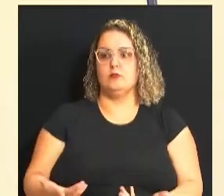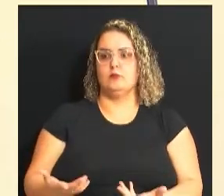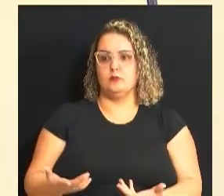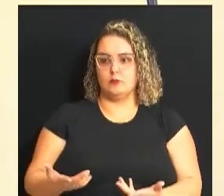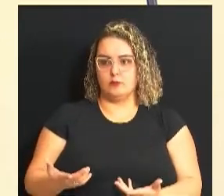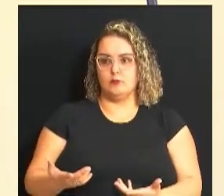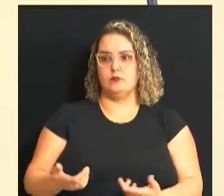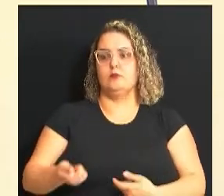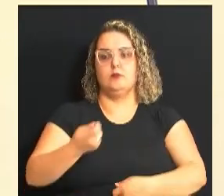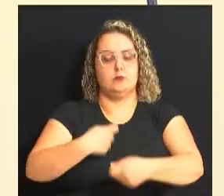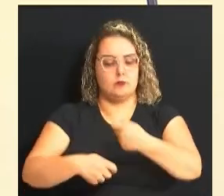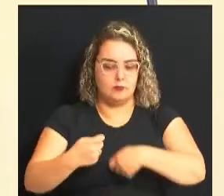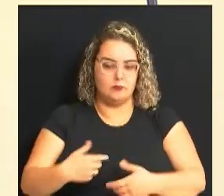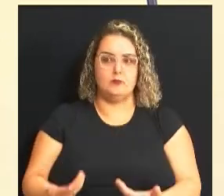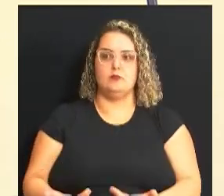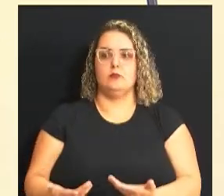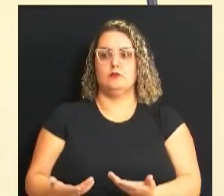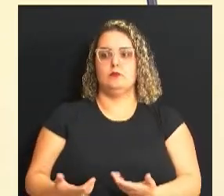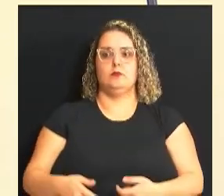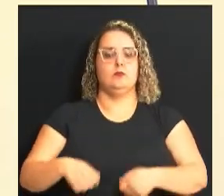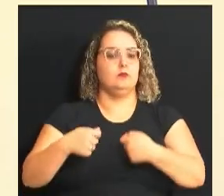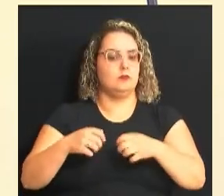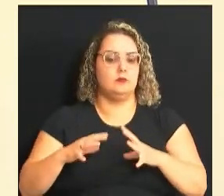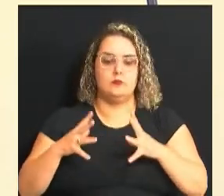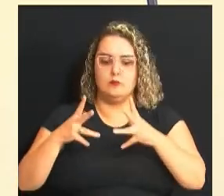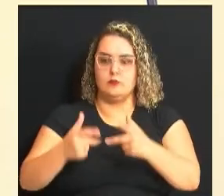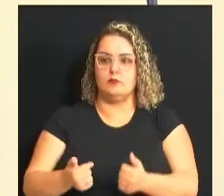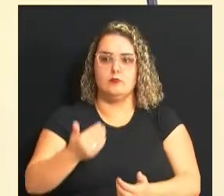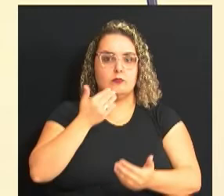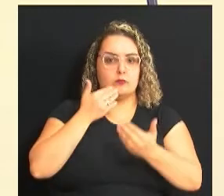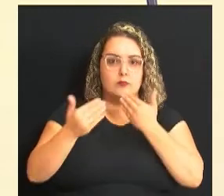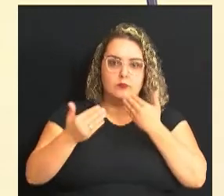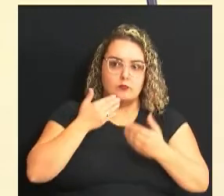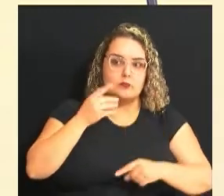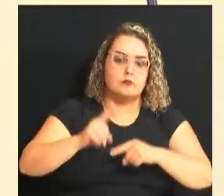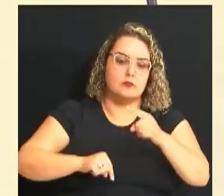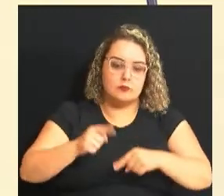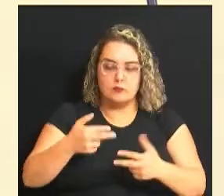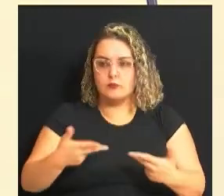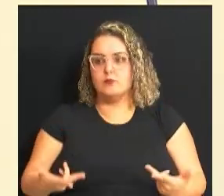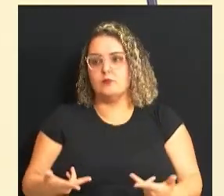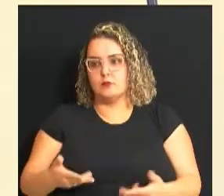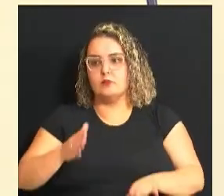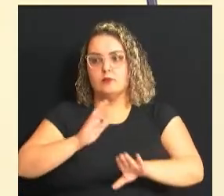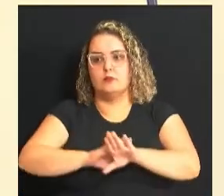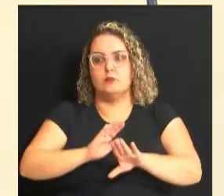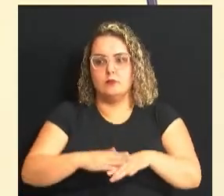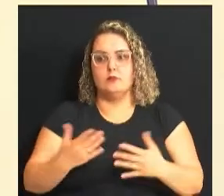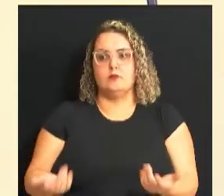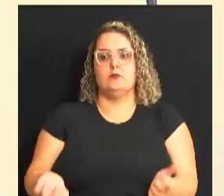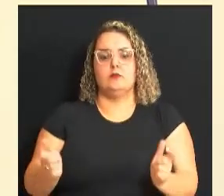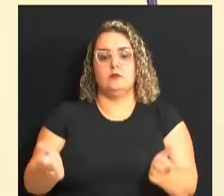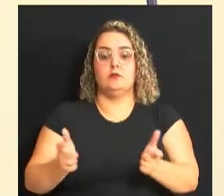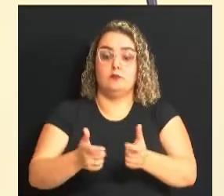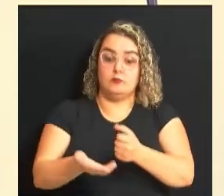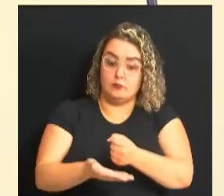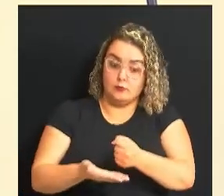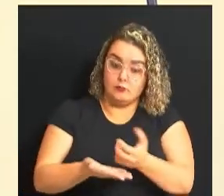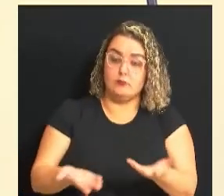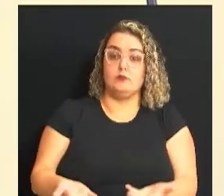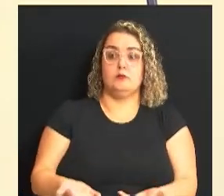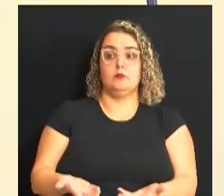o administrativo ali, tem que ter toda uma demanda de equipamentos para que ele funcione. A gente tem que, minimamente, fazer com que esse